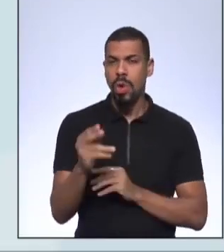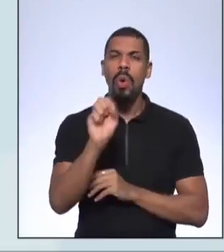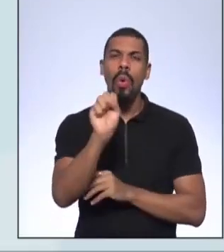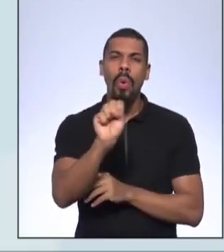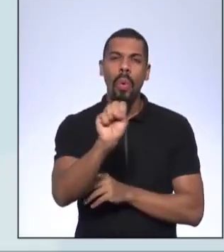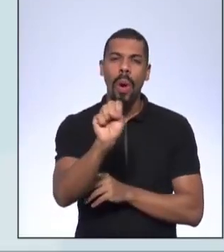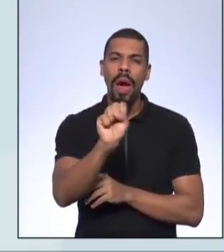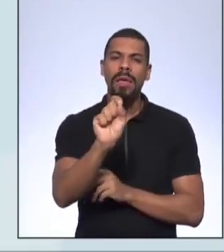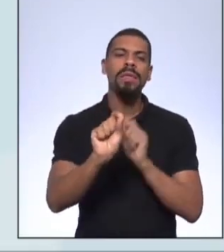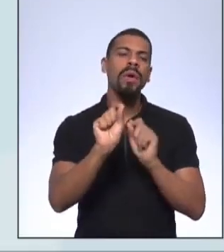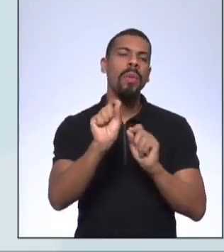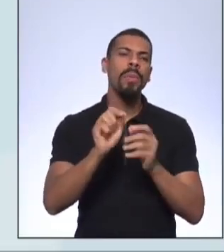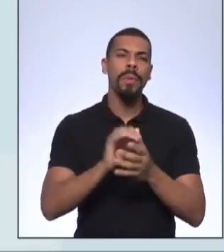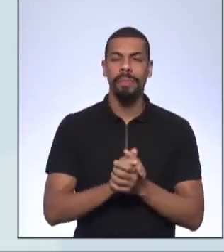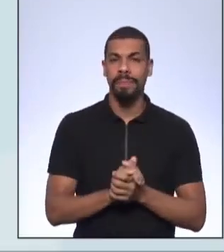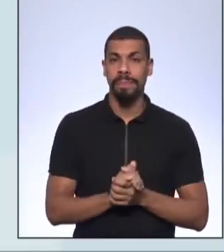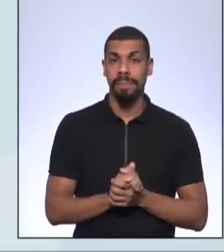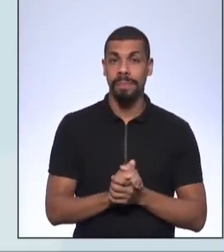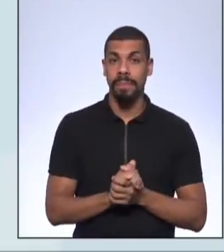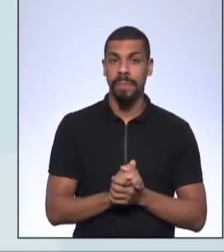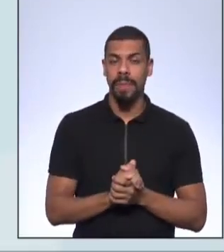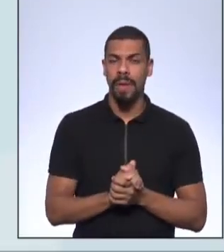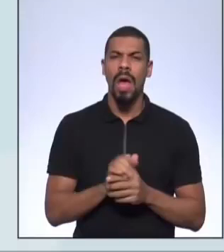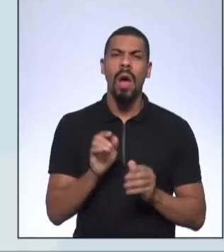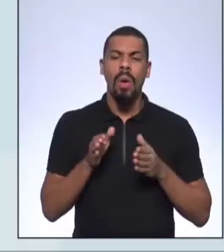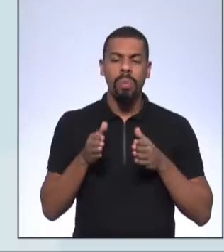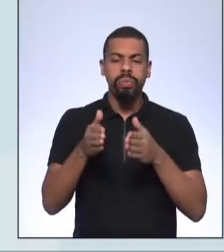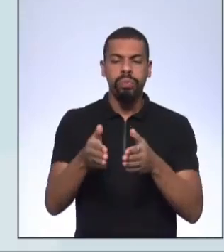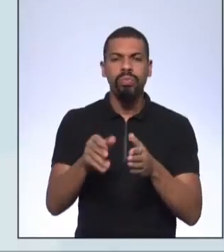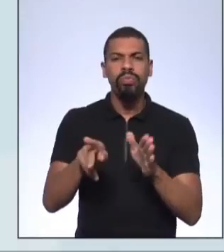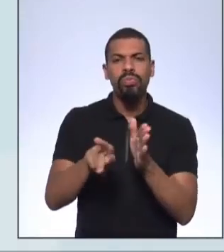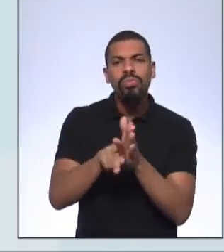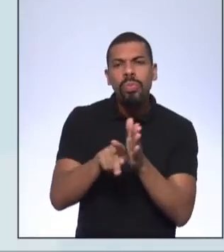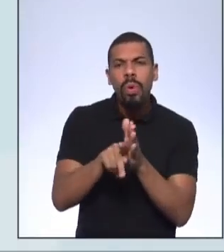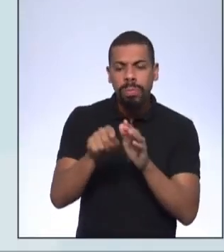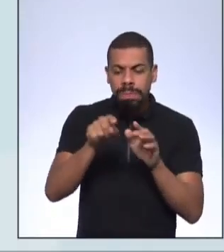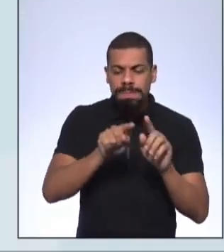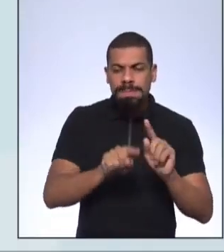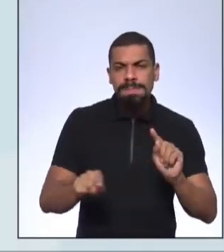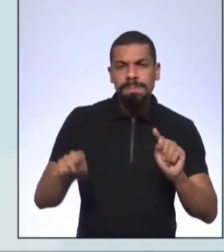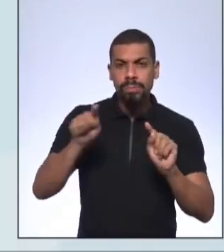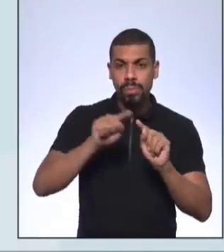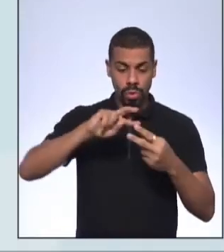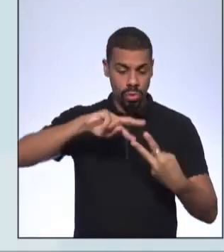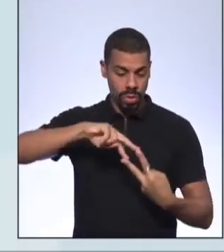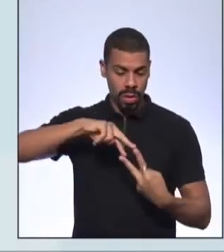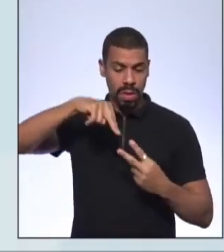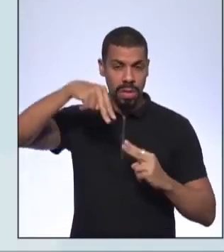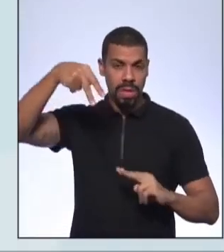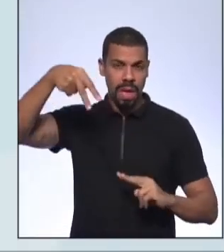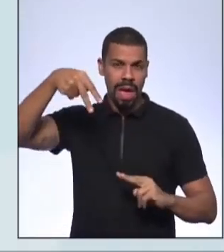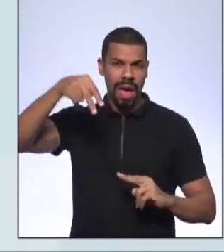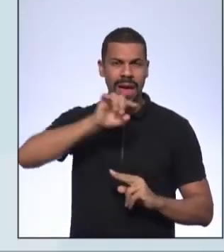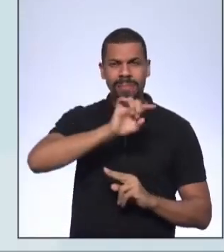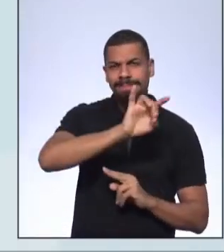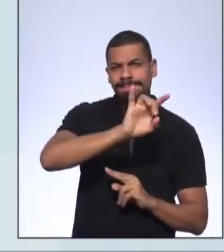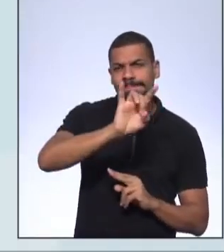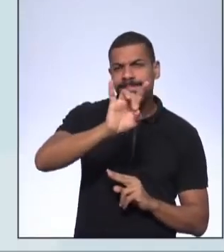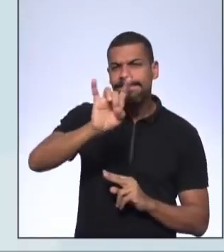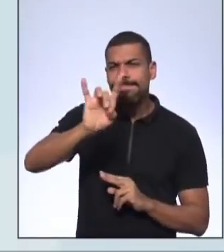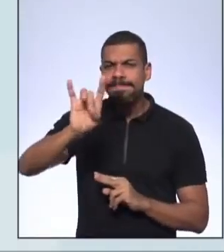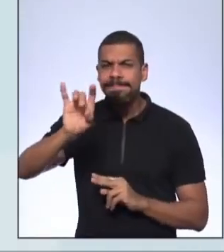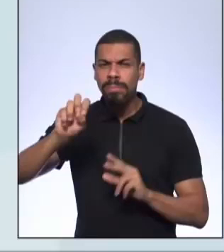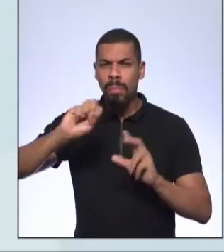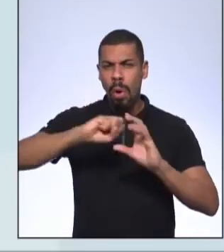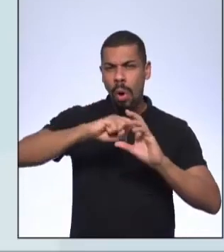e do centrosomo, tá? Que é onde é o centro do nosso DNA, onde cada cromossomo